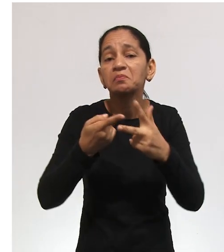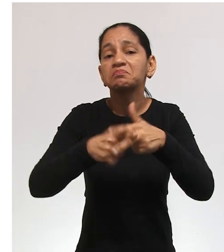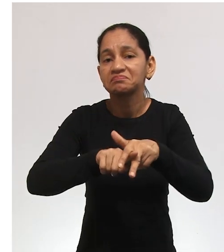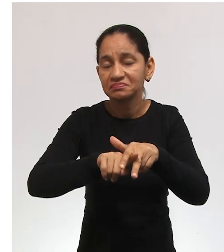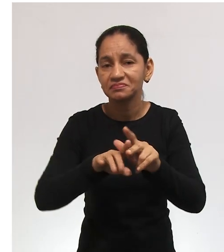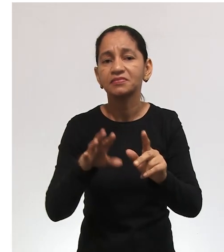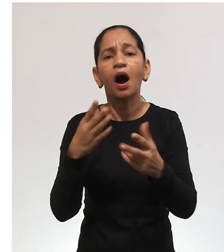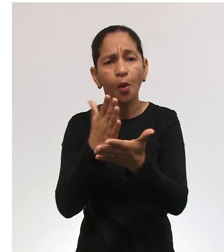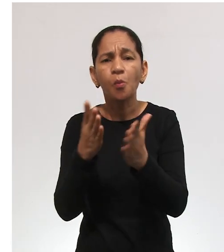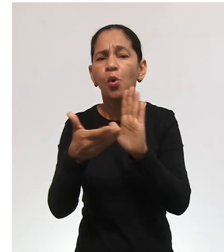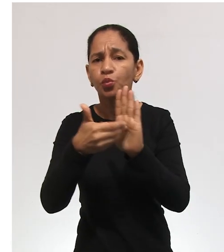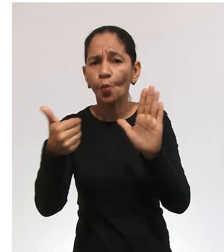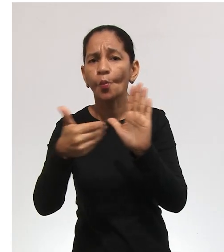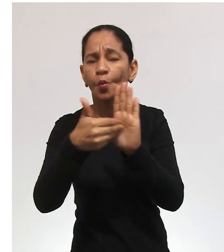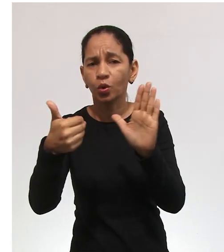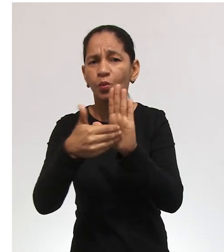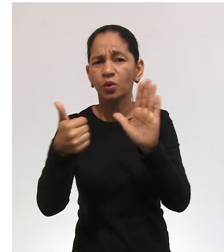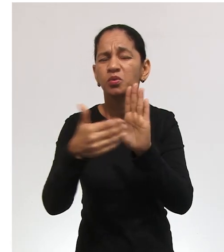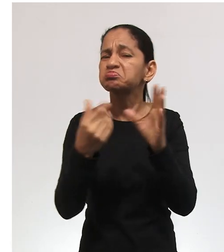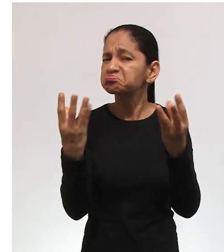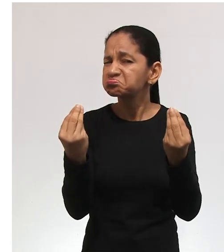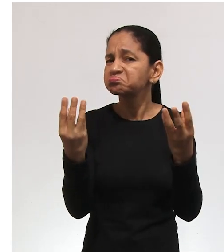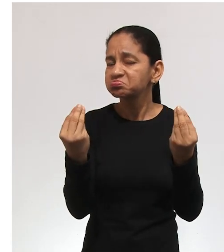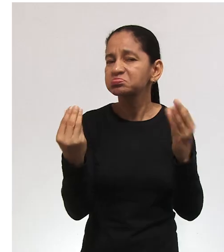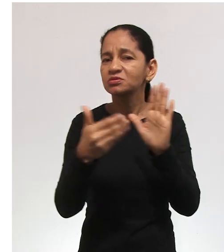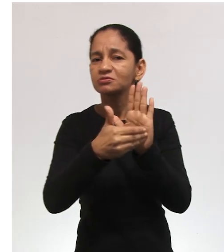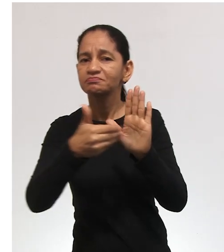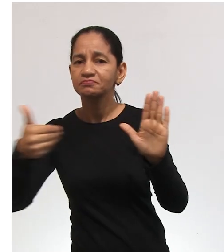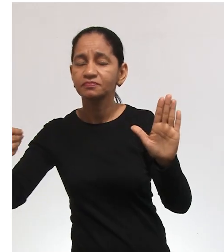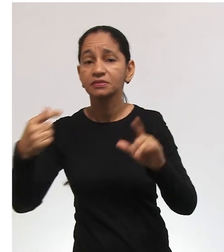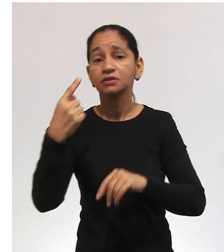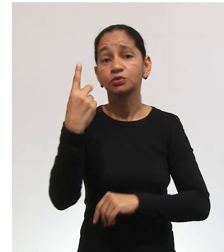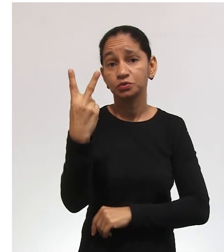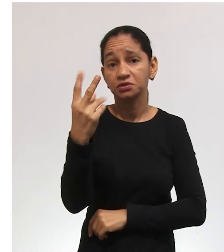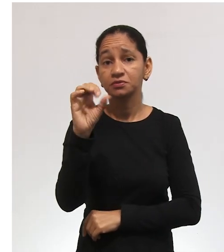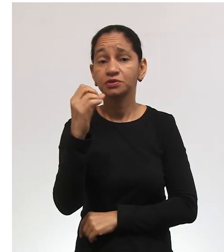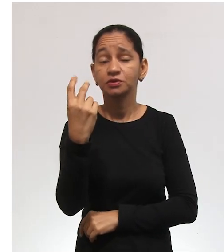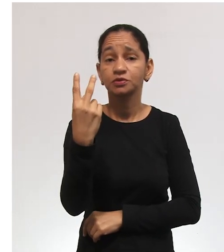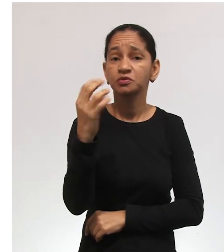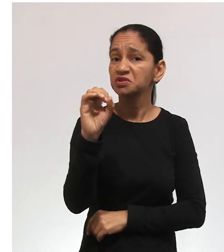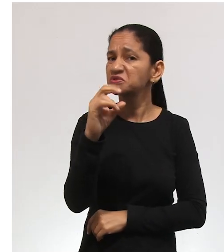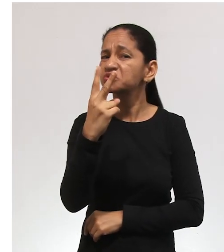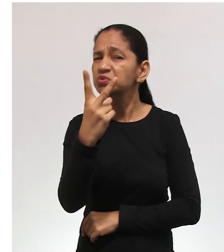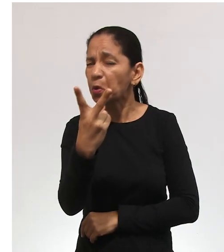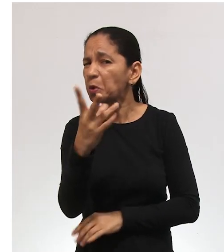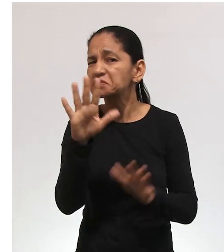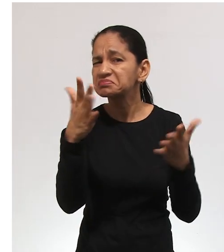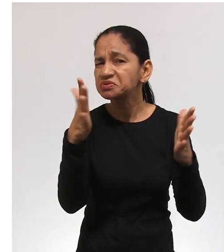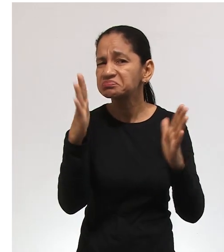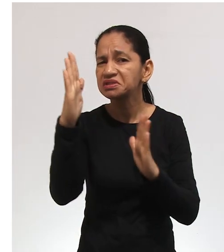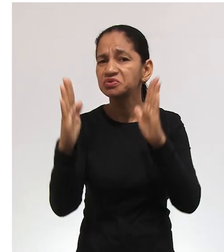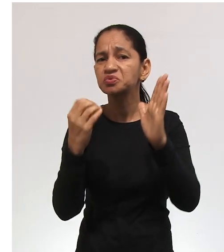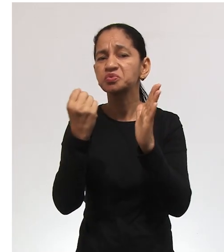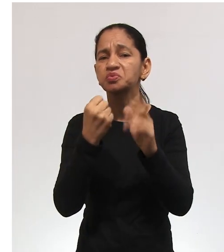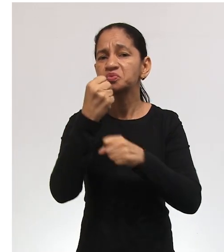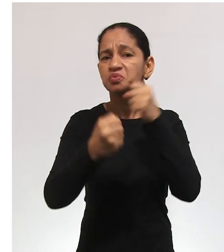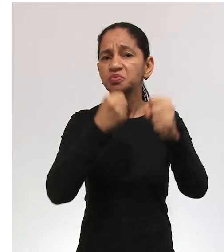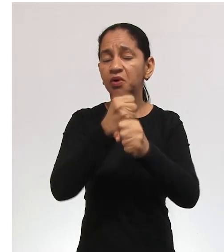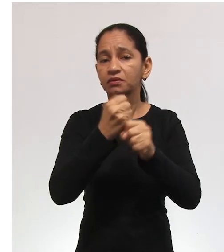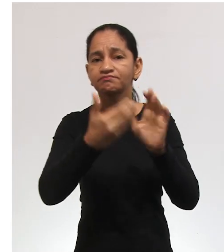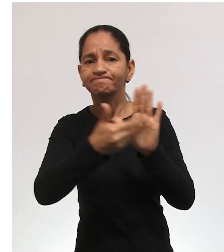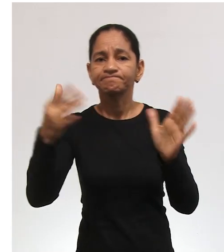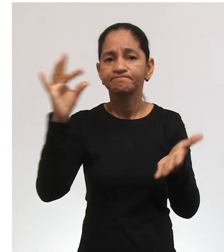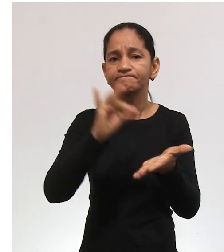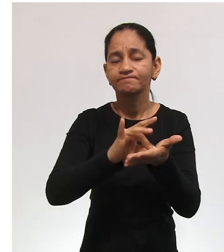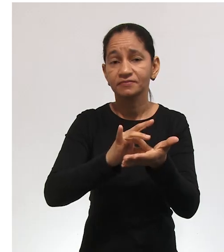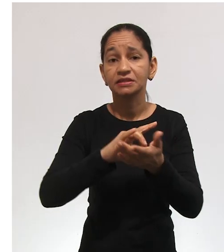de boa parte dele ter sido revogado pelo Código Civil de 2002. Em 1871, a gente